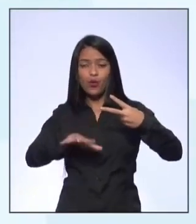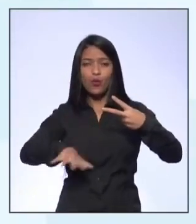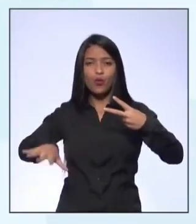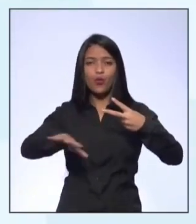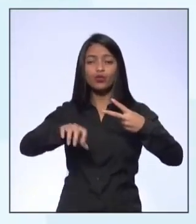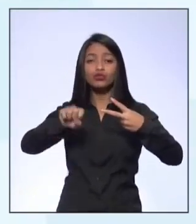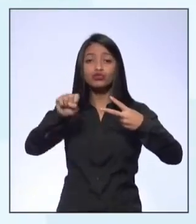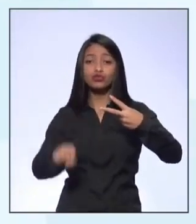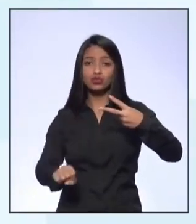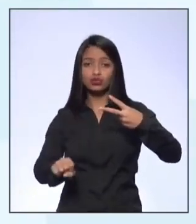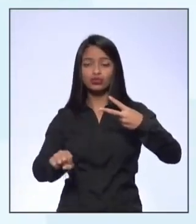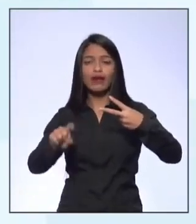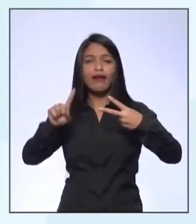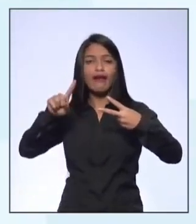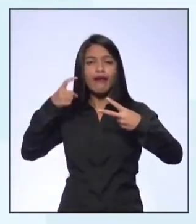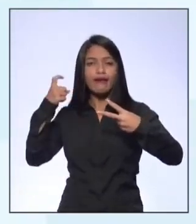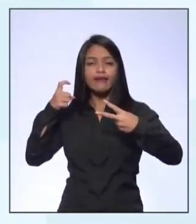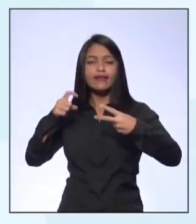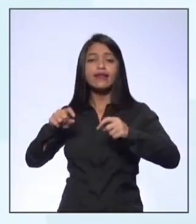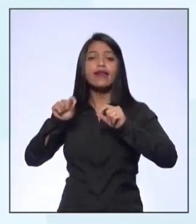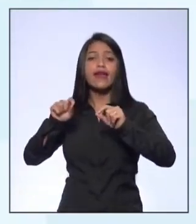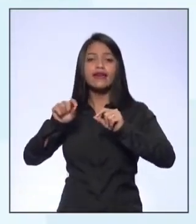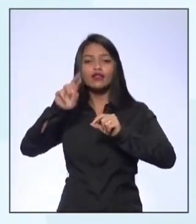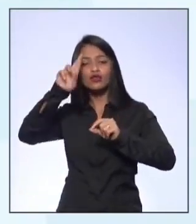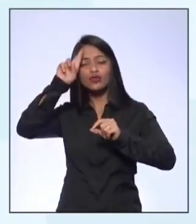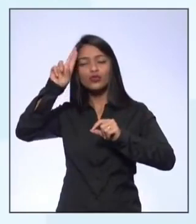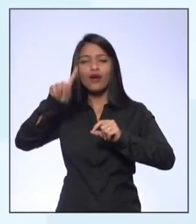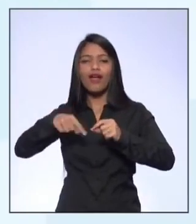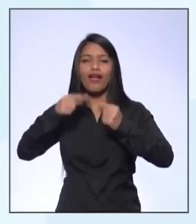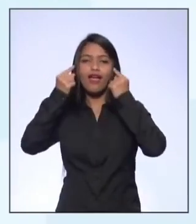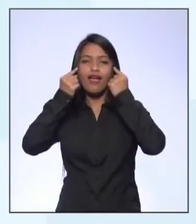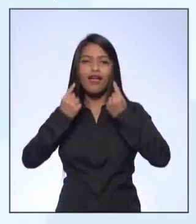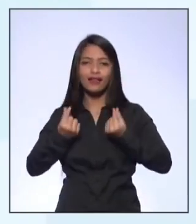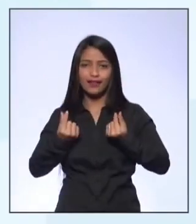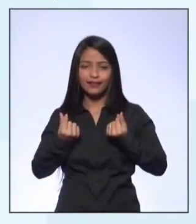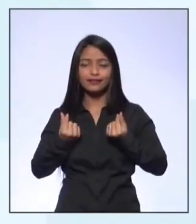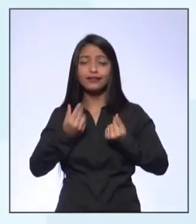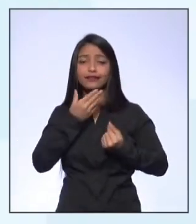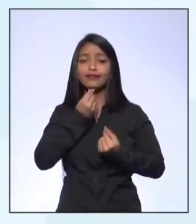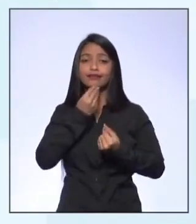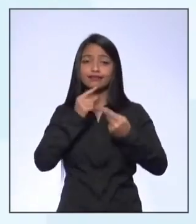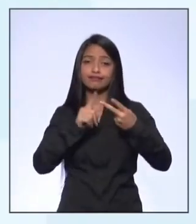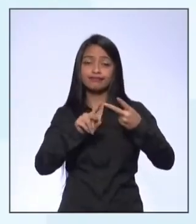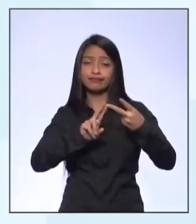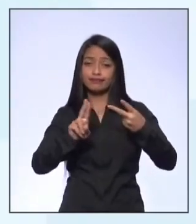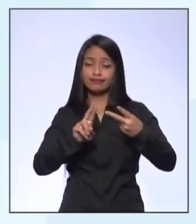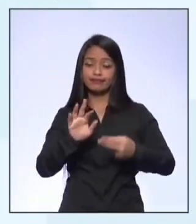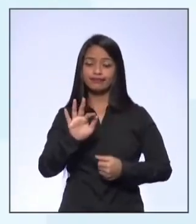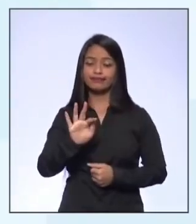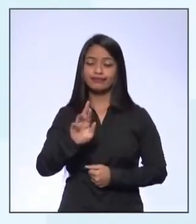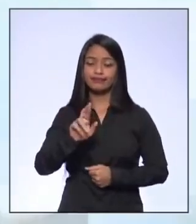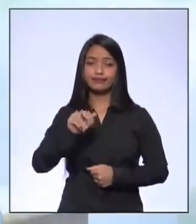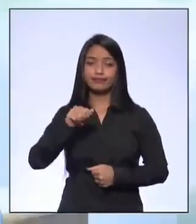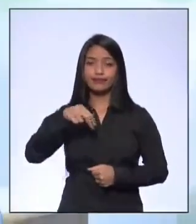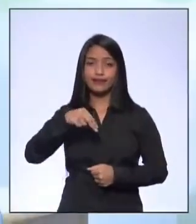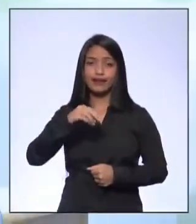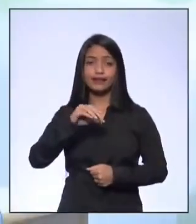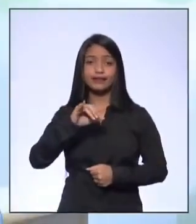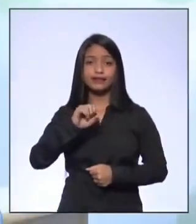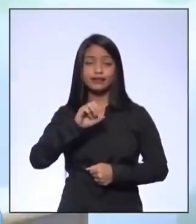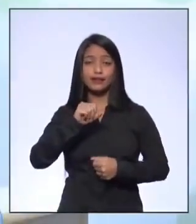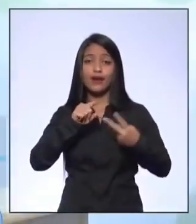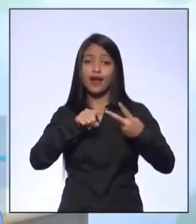Incas, né, ou vice-reino do Peru, foi o Francisco Pizarro que desenvolveu aí